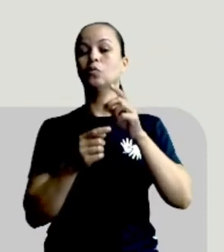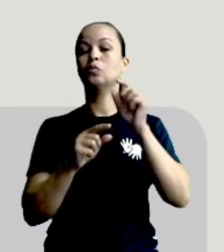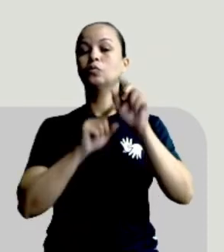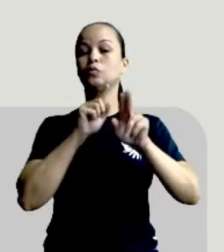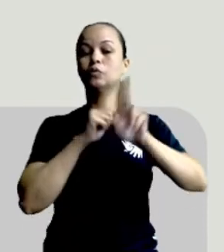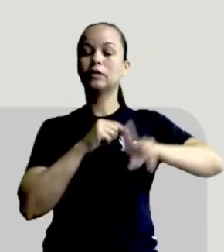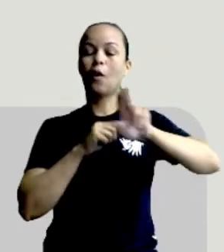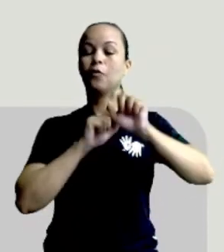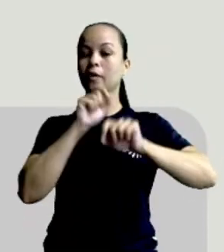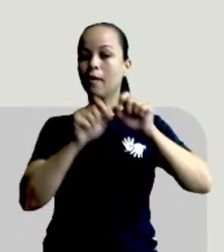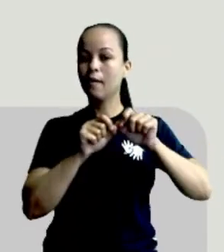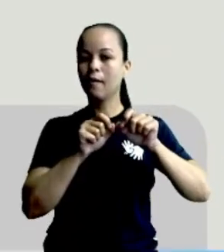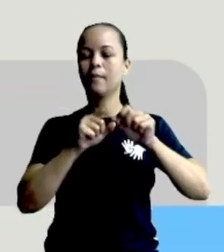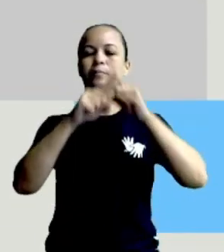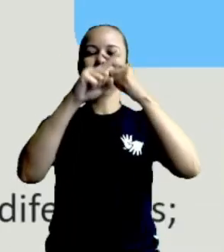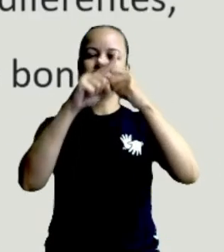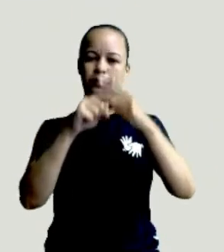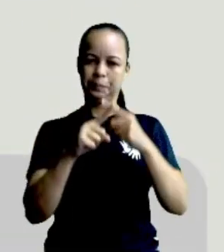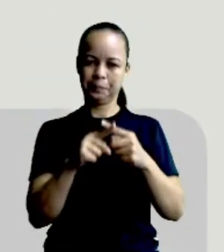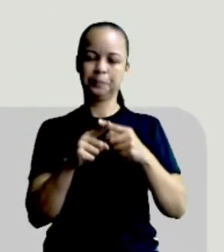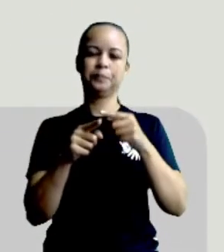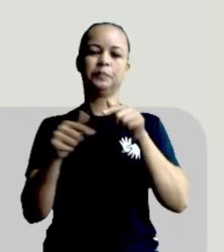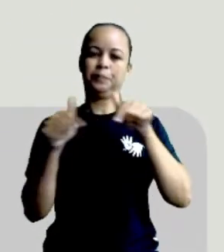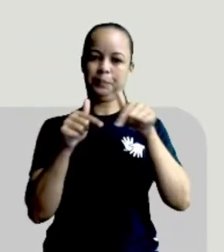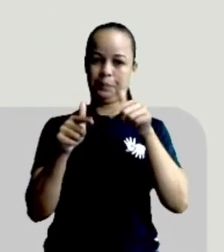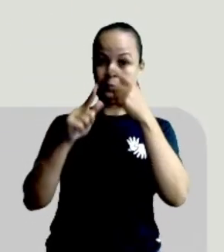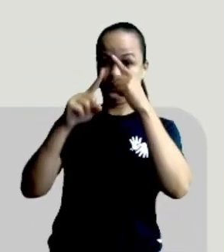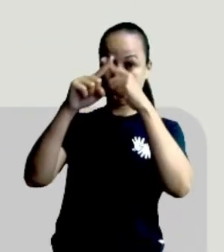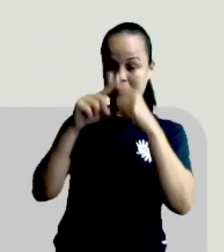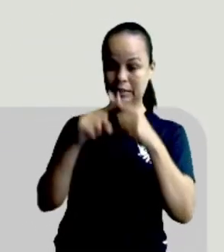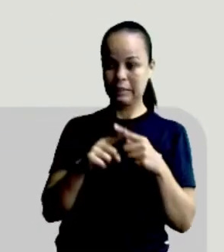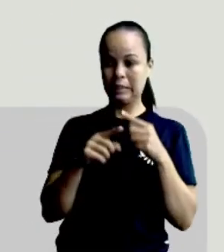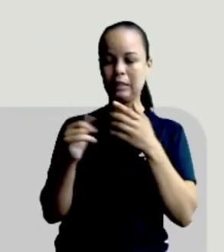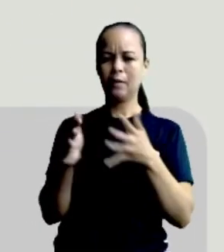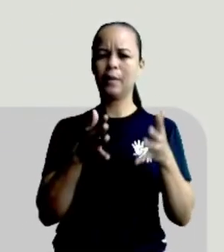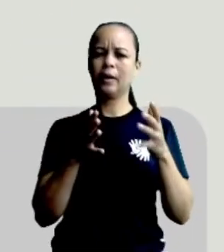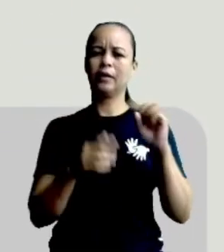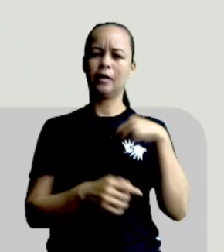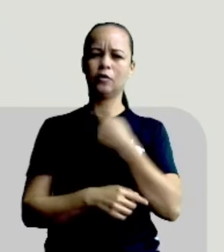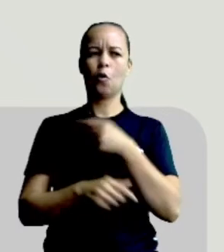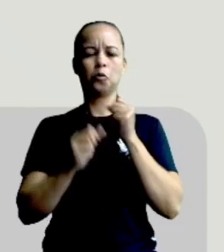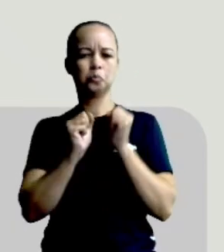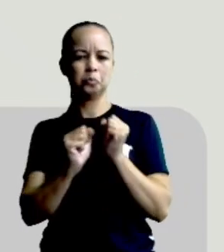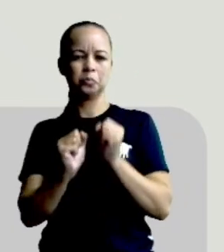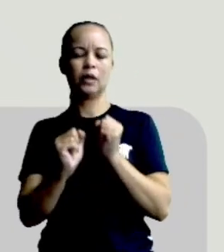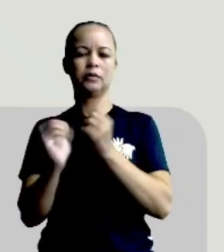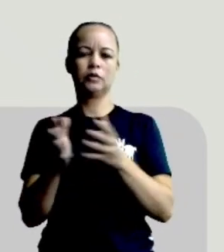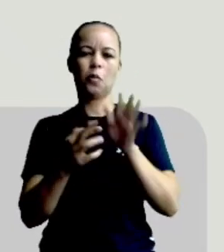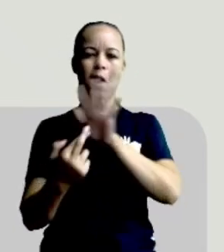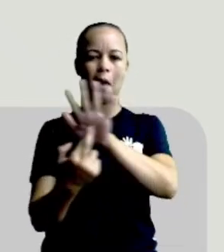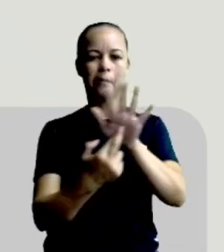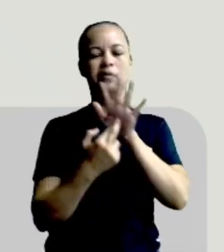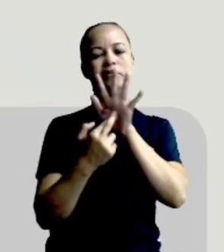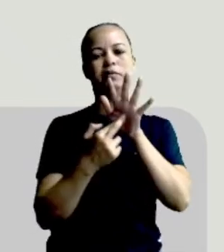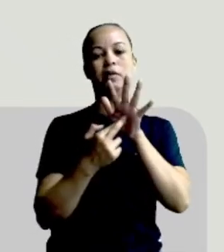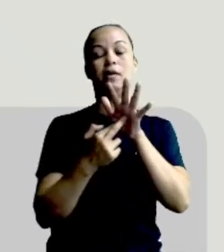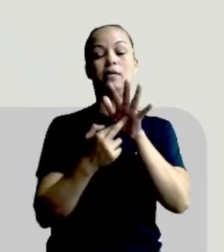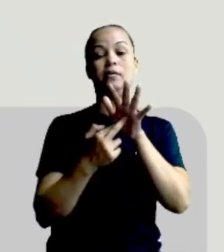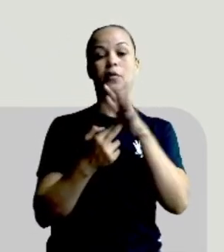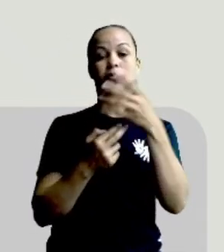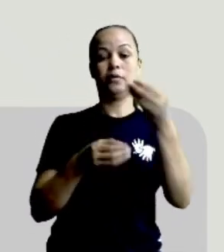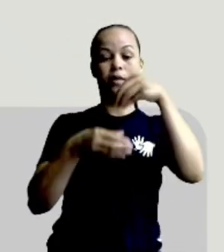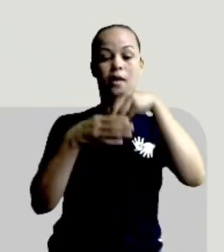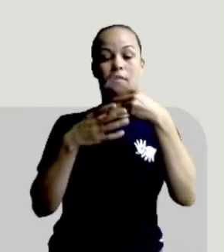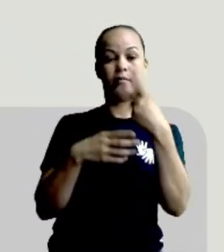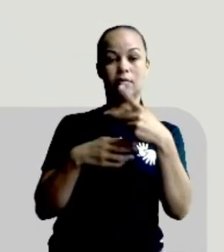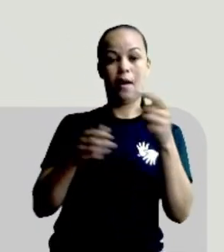que a gente fez aqui o trabalho de multiplicação, né? Para que a gente pudesse representar. Então, dentro da possibilidade,